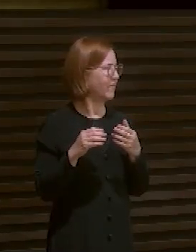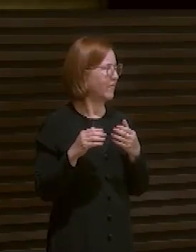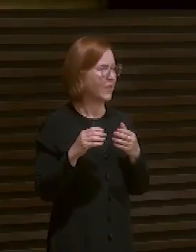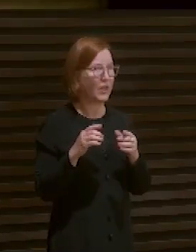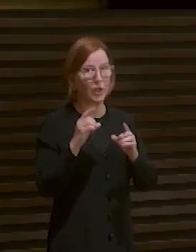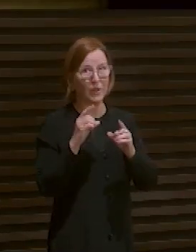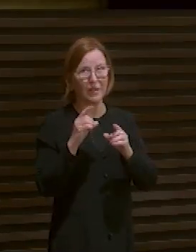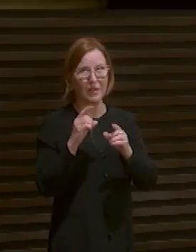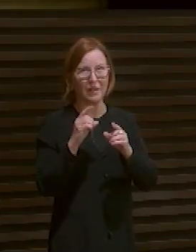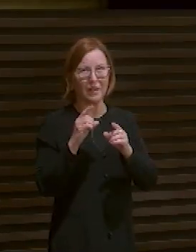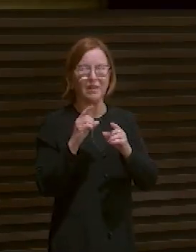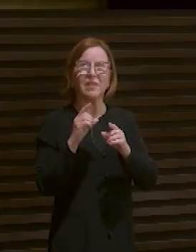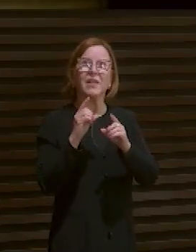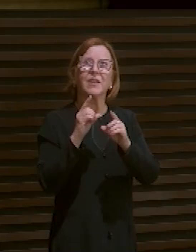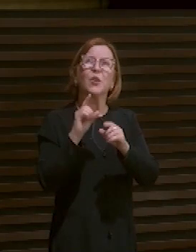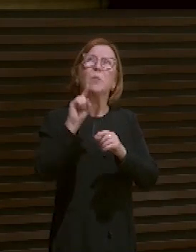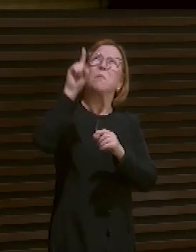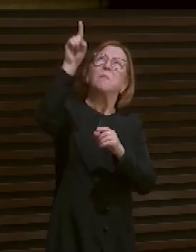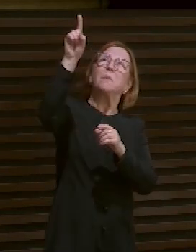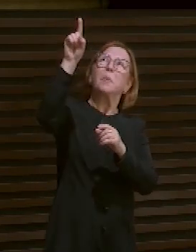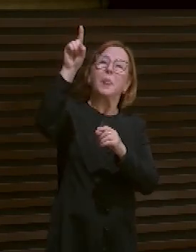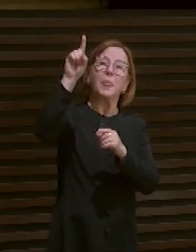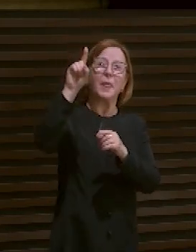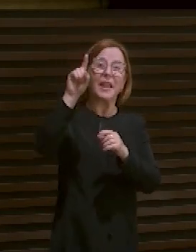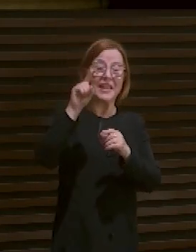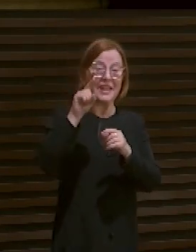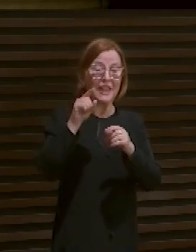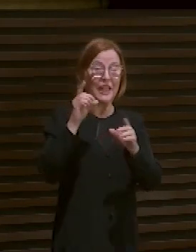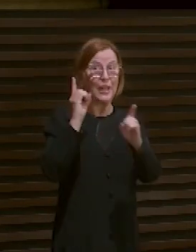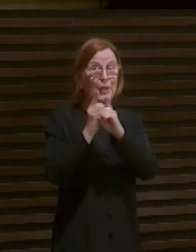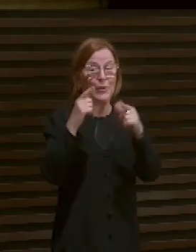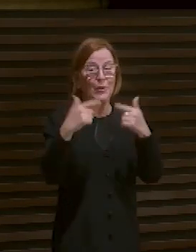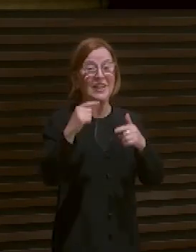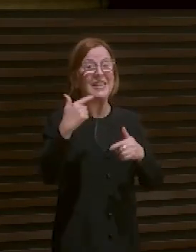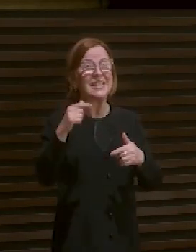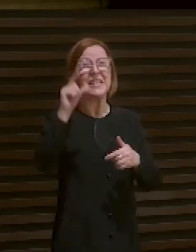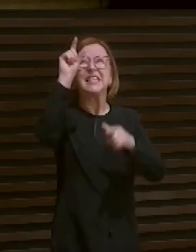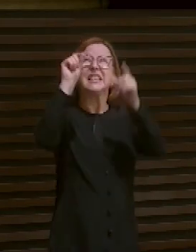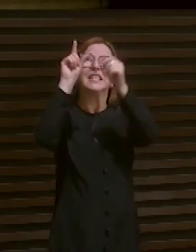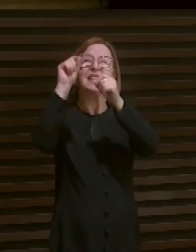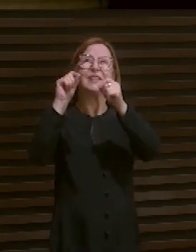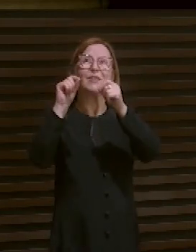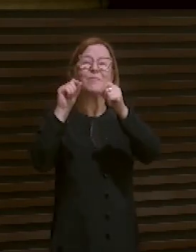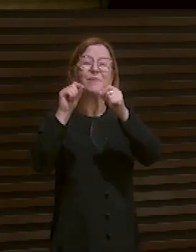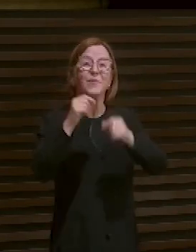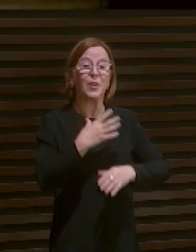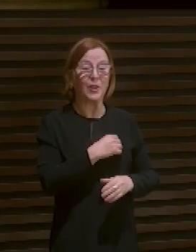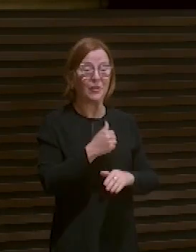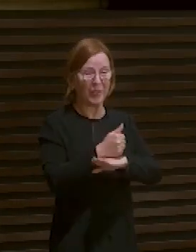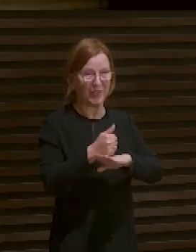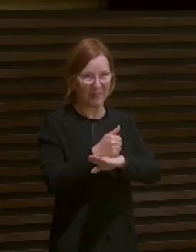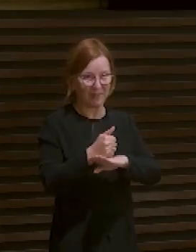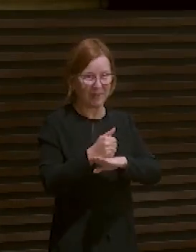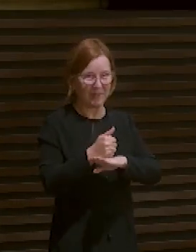estrela. e os filhos de Abraão da nuvem,